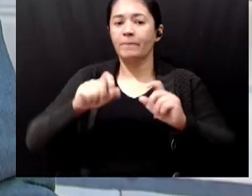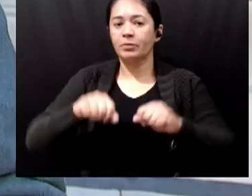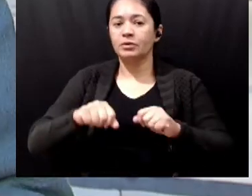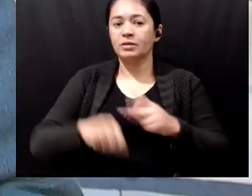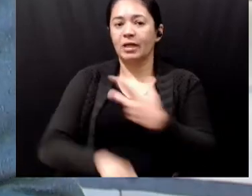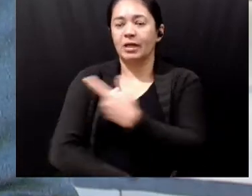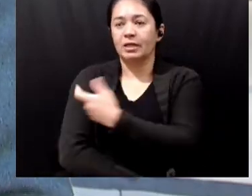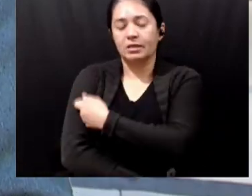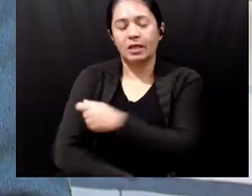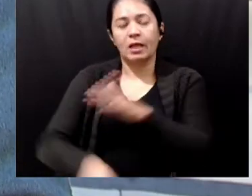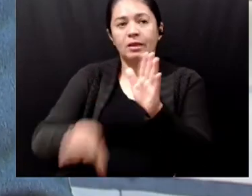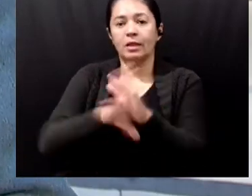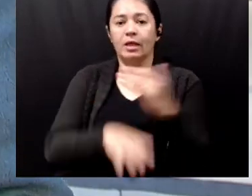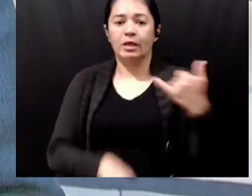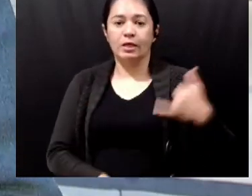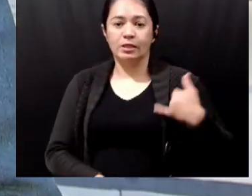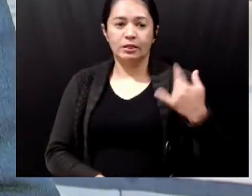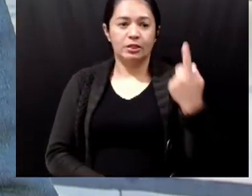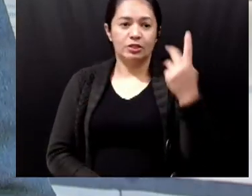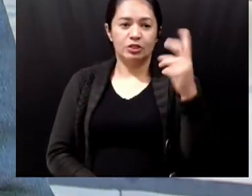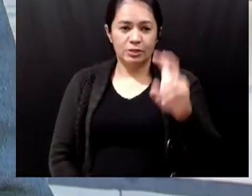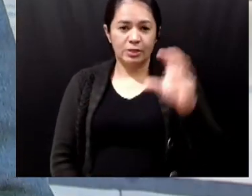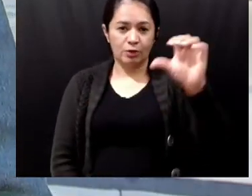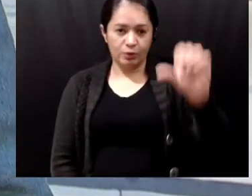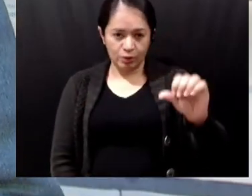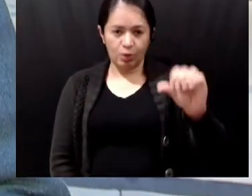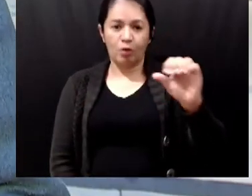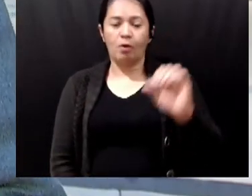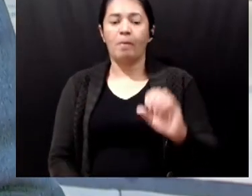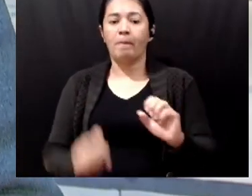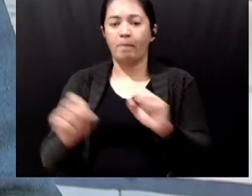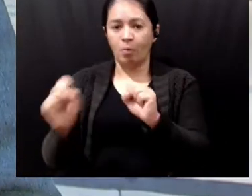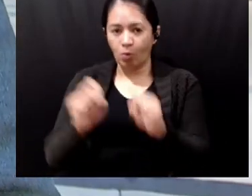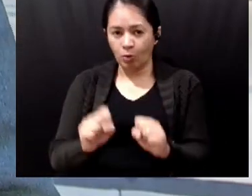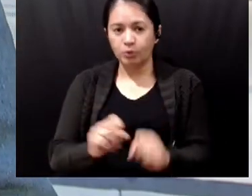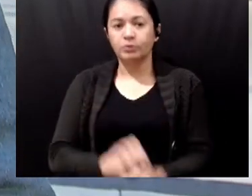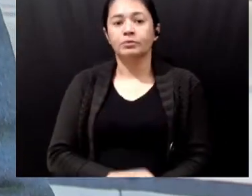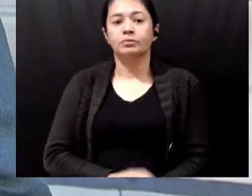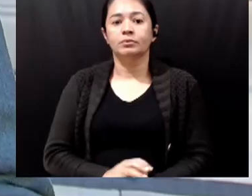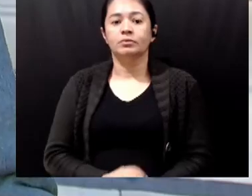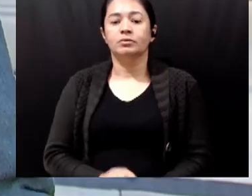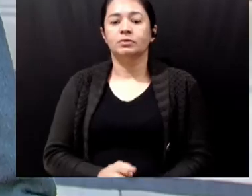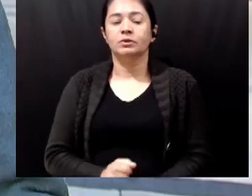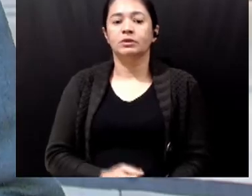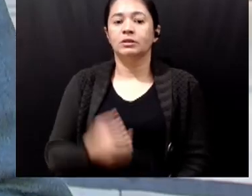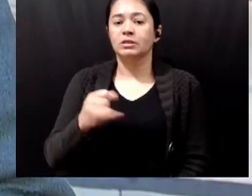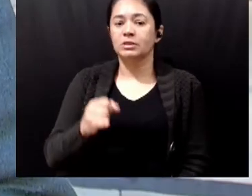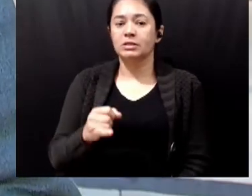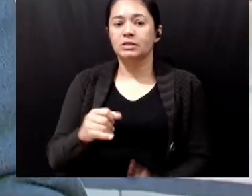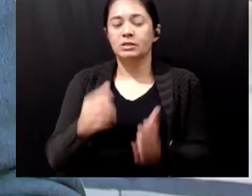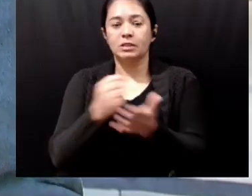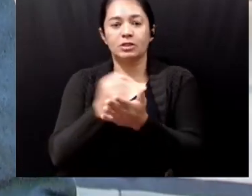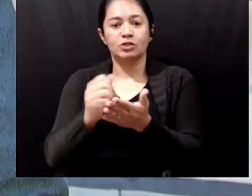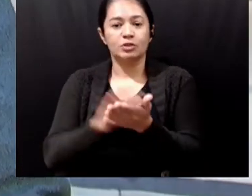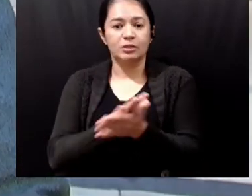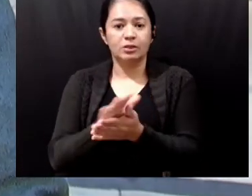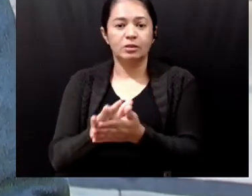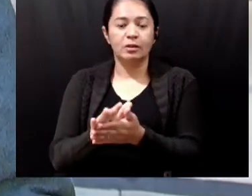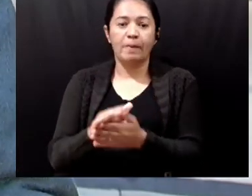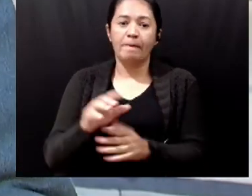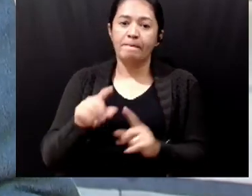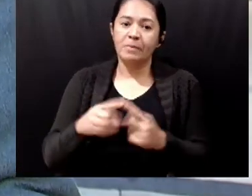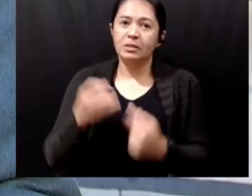né? Então entre 30 e 59 anos recebe 1 dose, se não tiver nenhum registro. Se tiver entre 1 ano